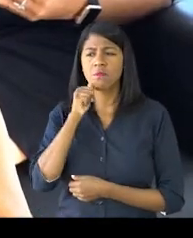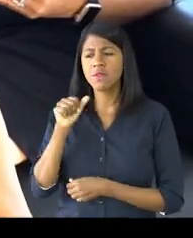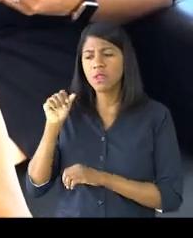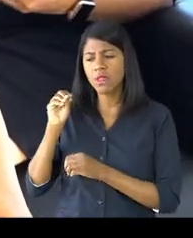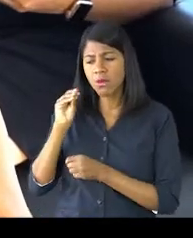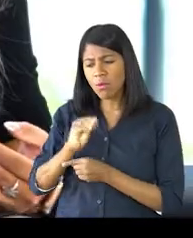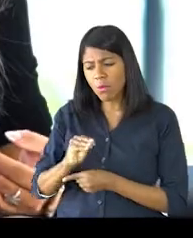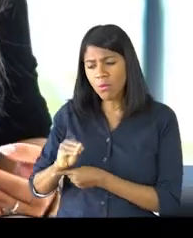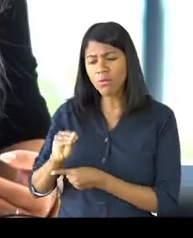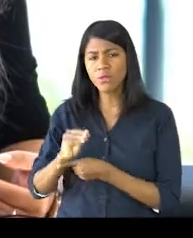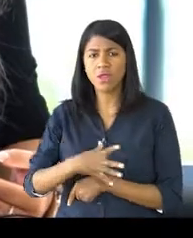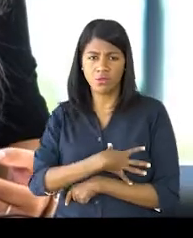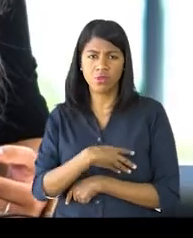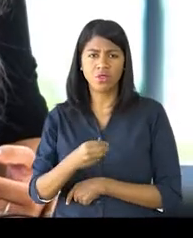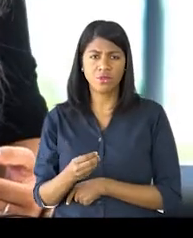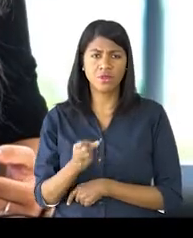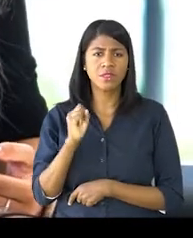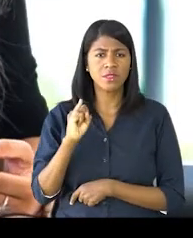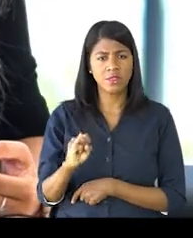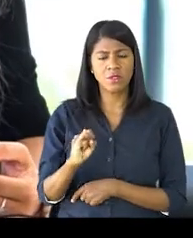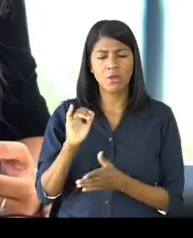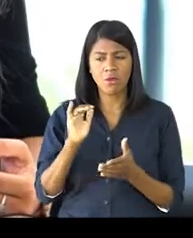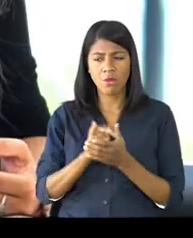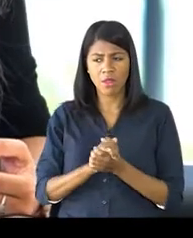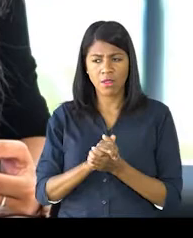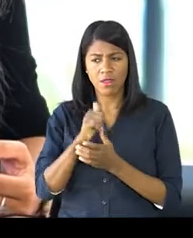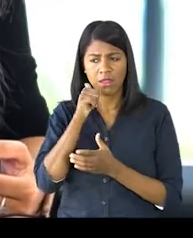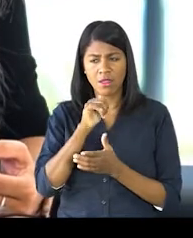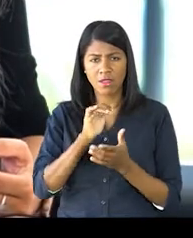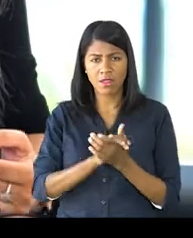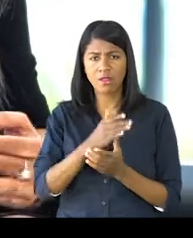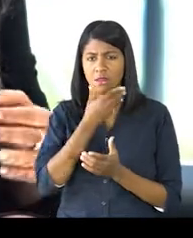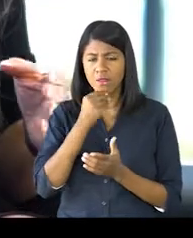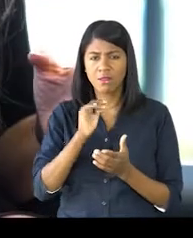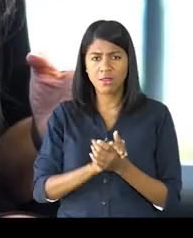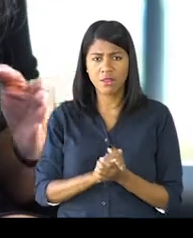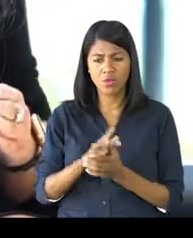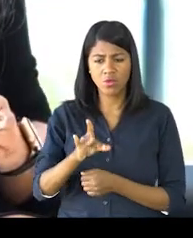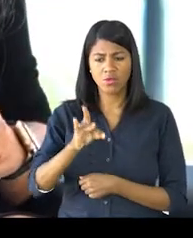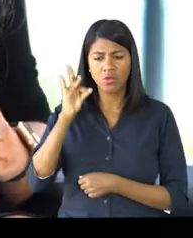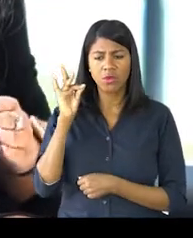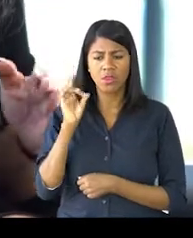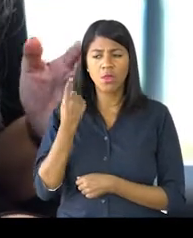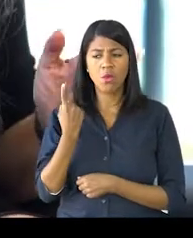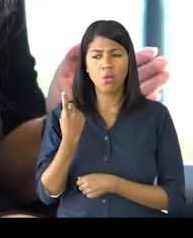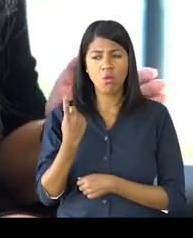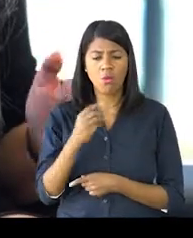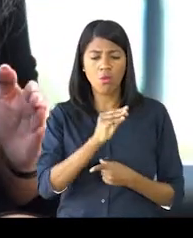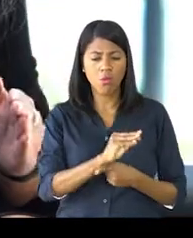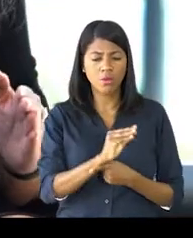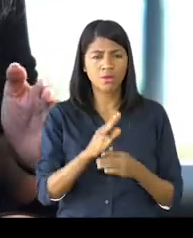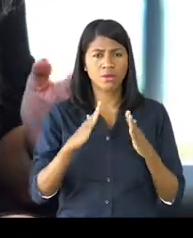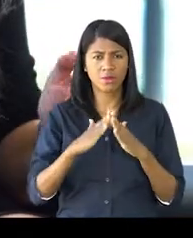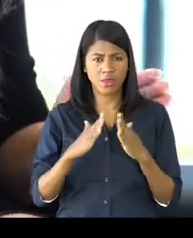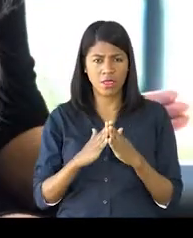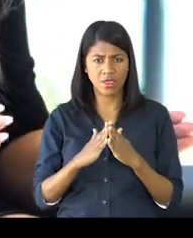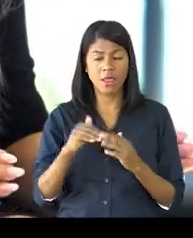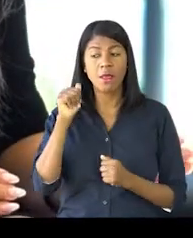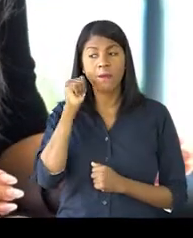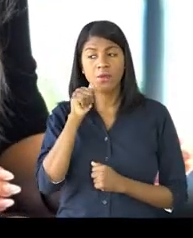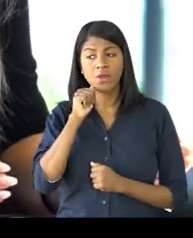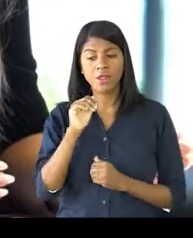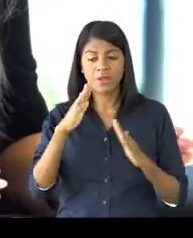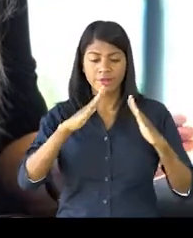ainda, que ficam com os filhos quando as crianças estão fora da escola. Então, se o casal tem que escolher o trabalho do homem ou da mulher, é a